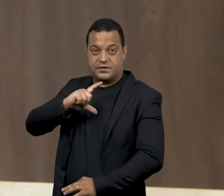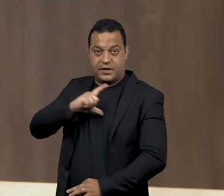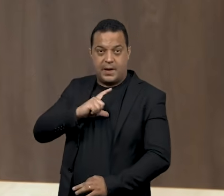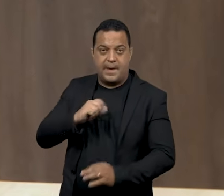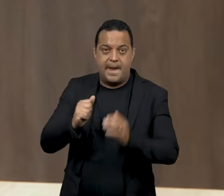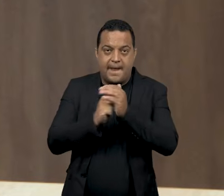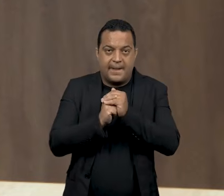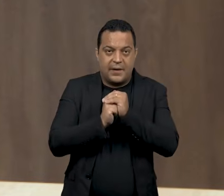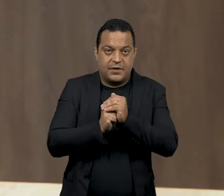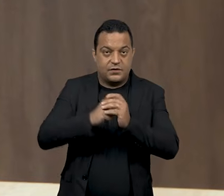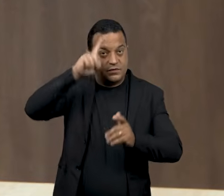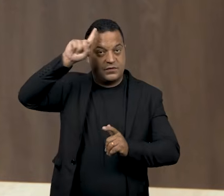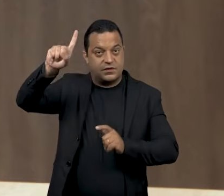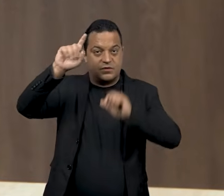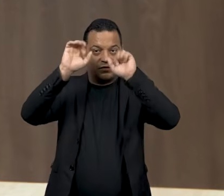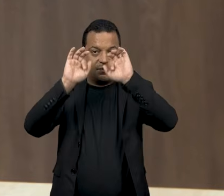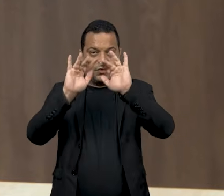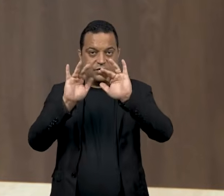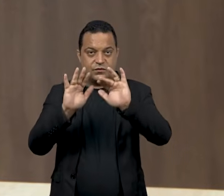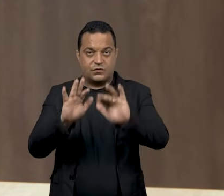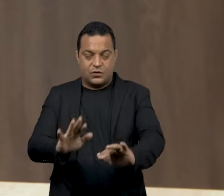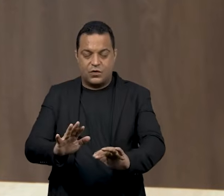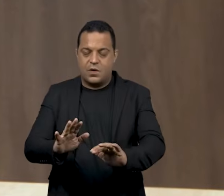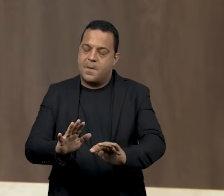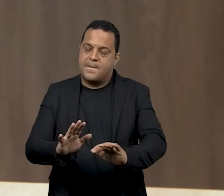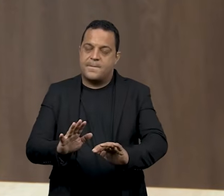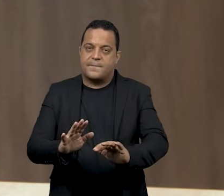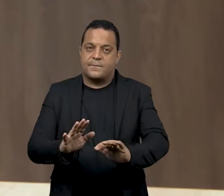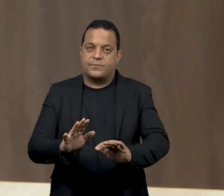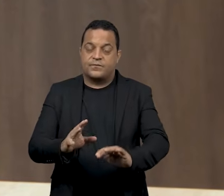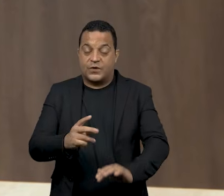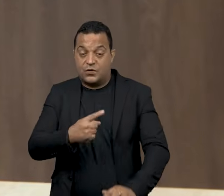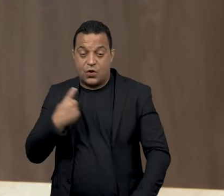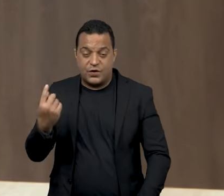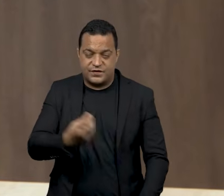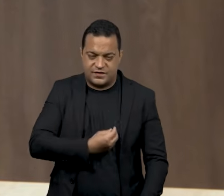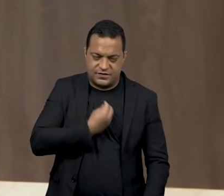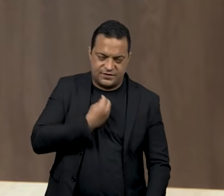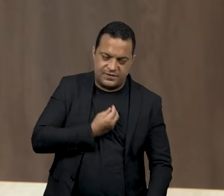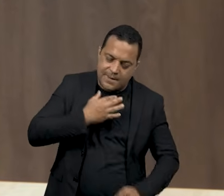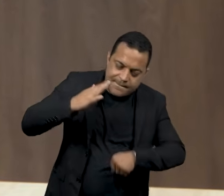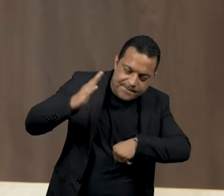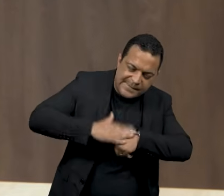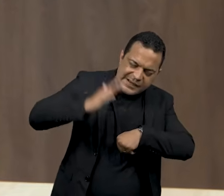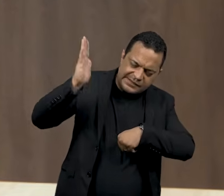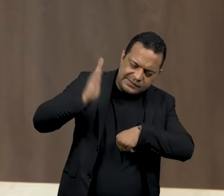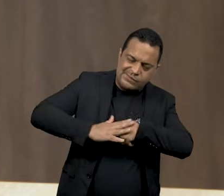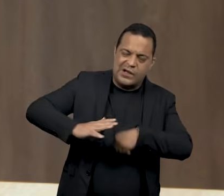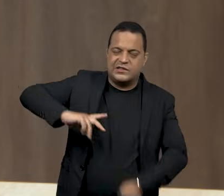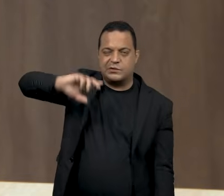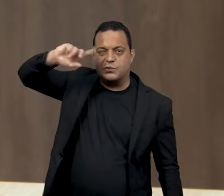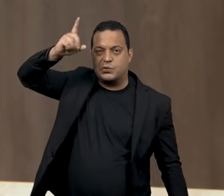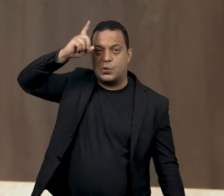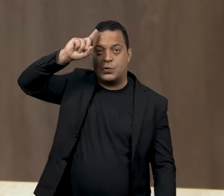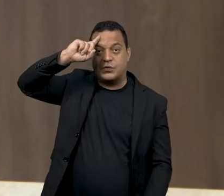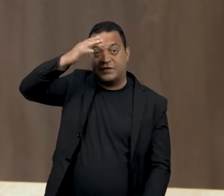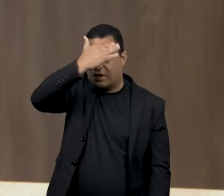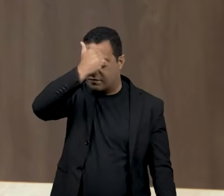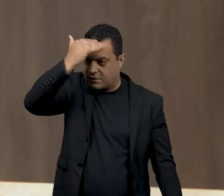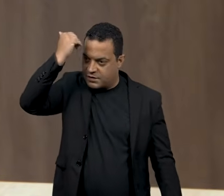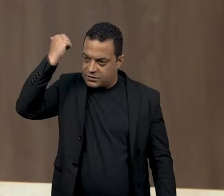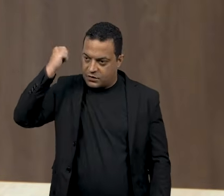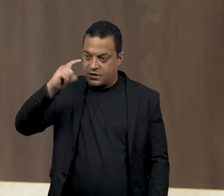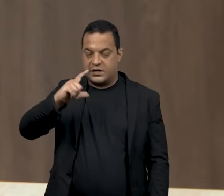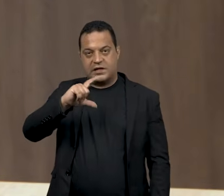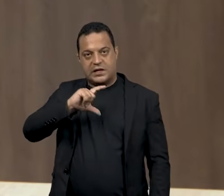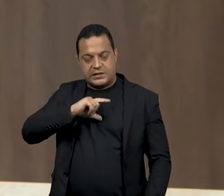sabedoria no temor ao Senhor. Amém? Que Deus abençoe grandemente as nossas vidas com